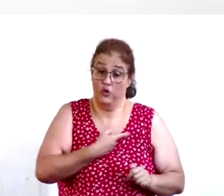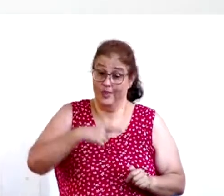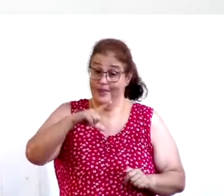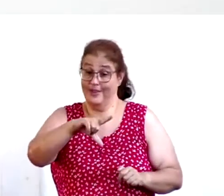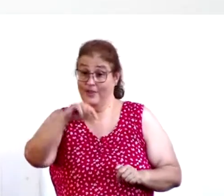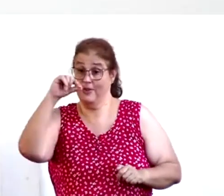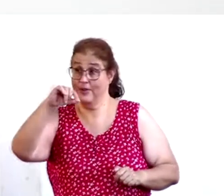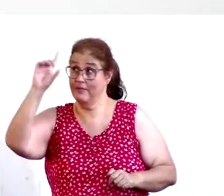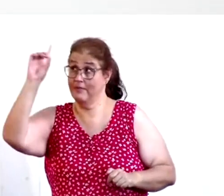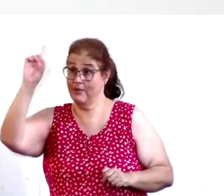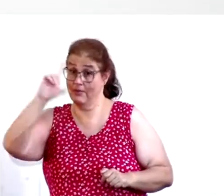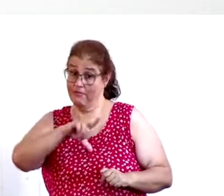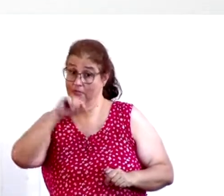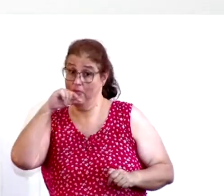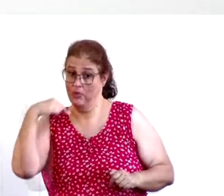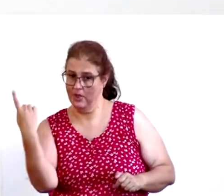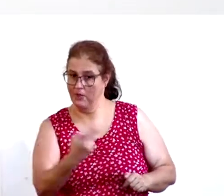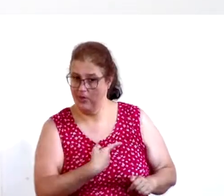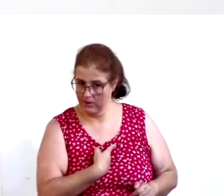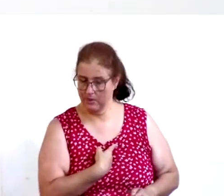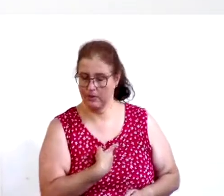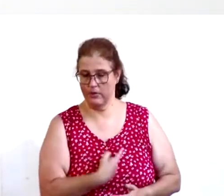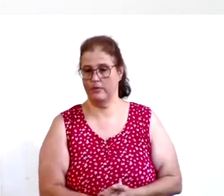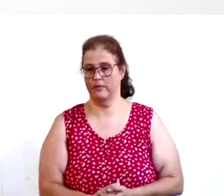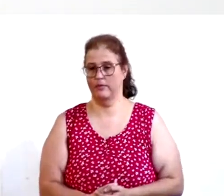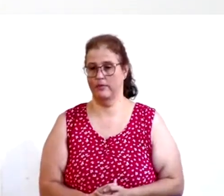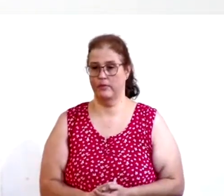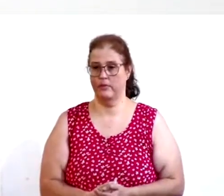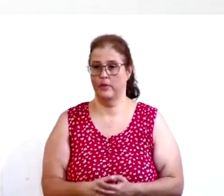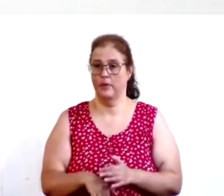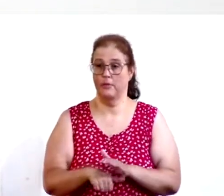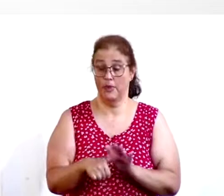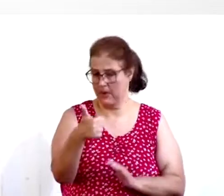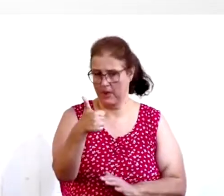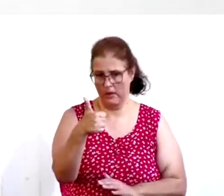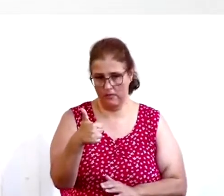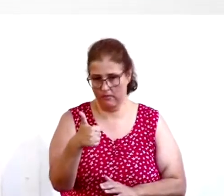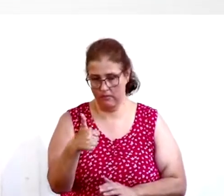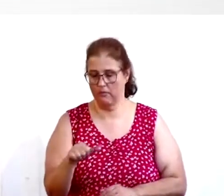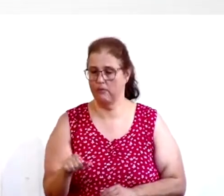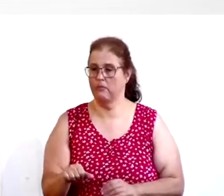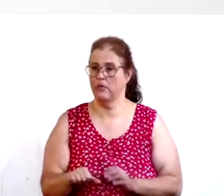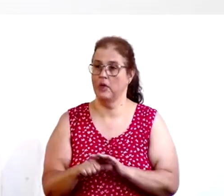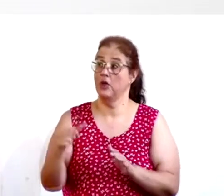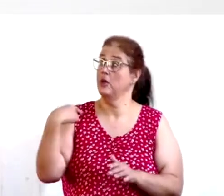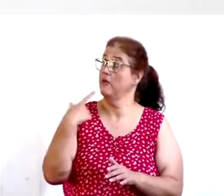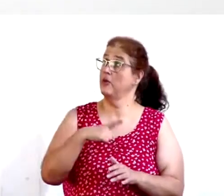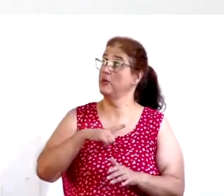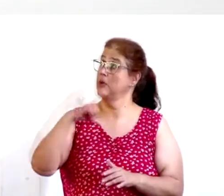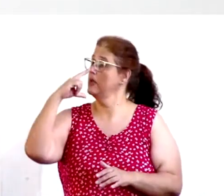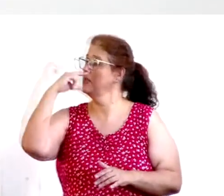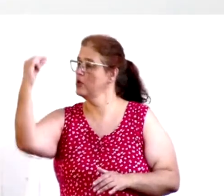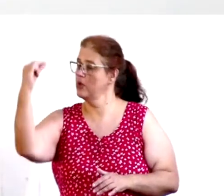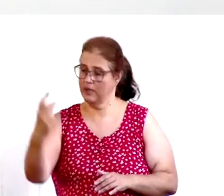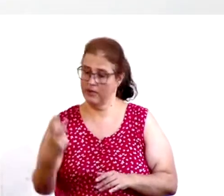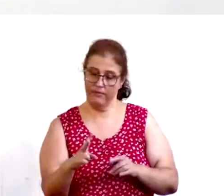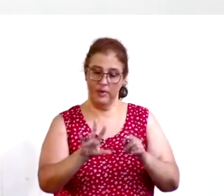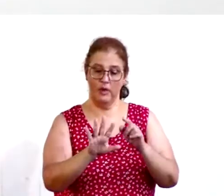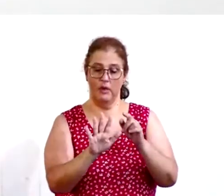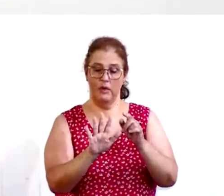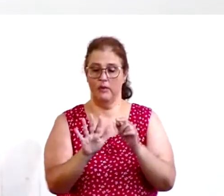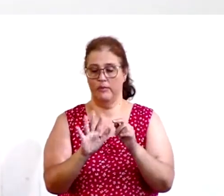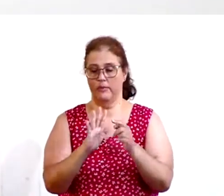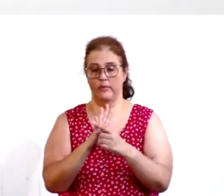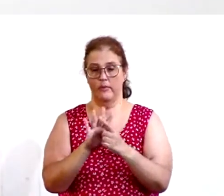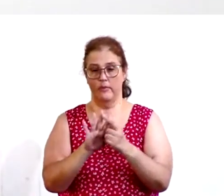Deus. Então, a primeira característica é essa, escolhidos. A segunda